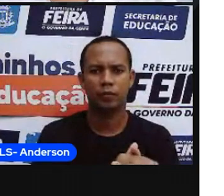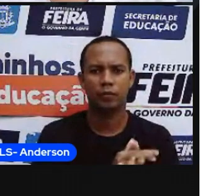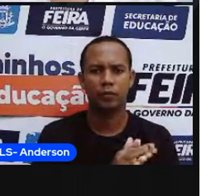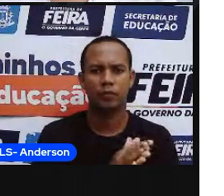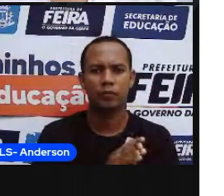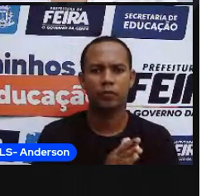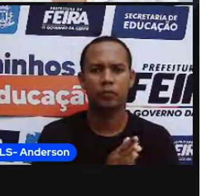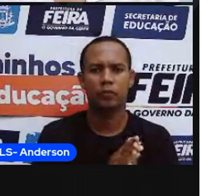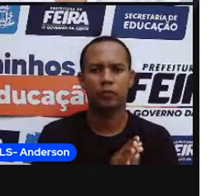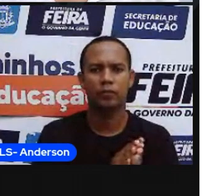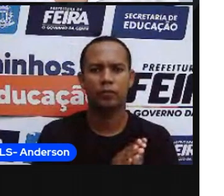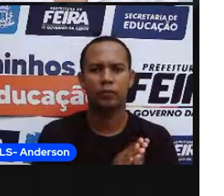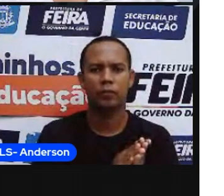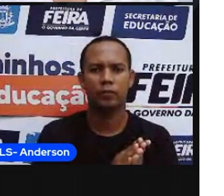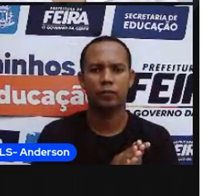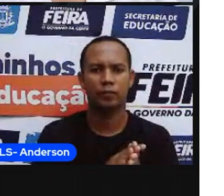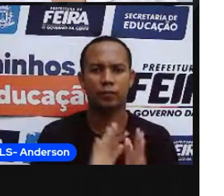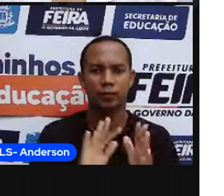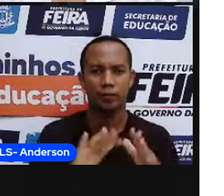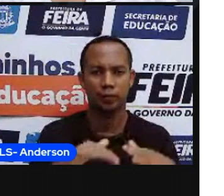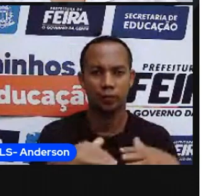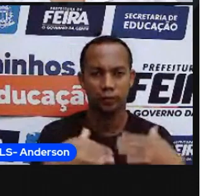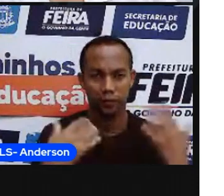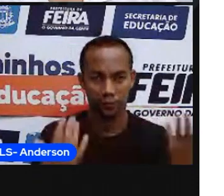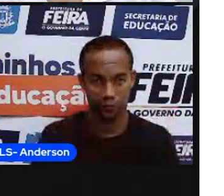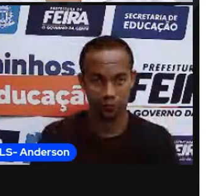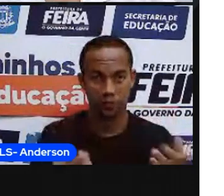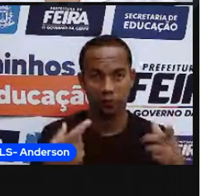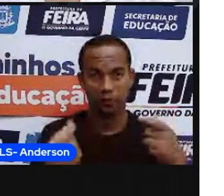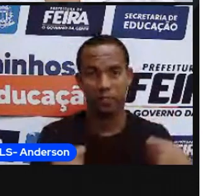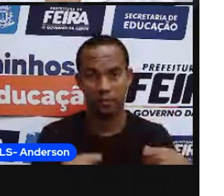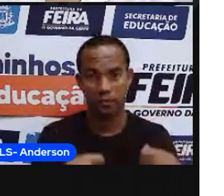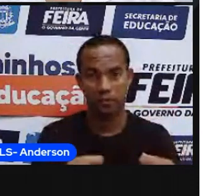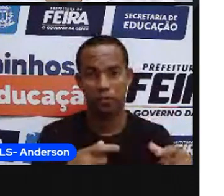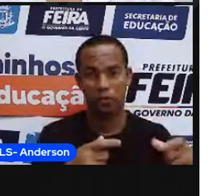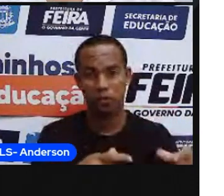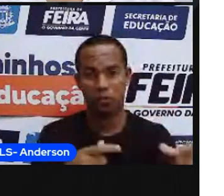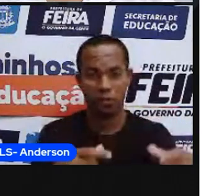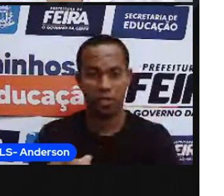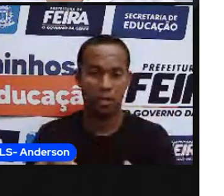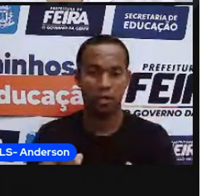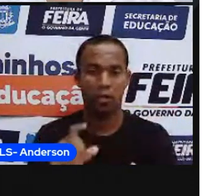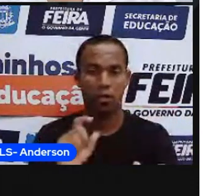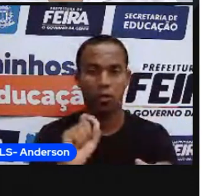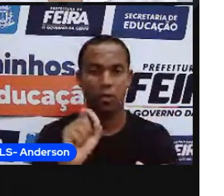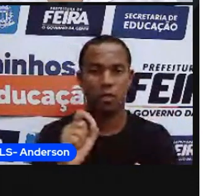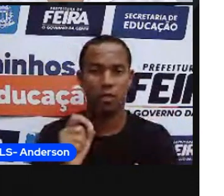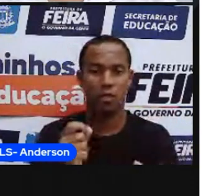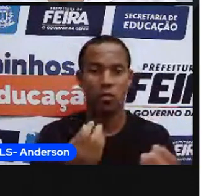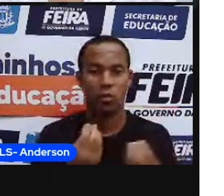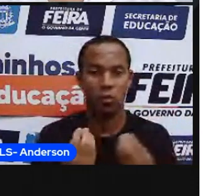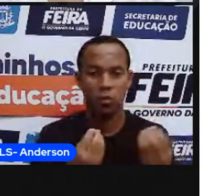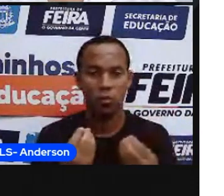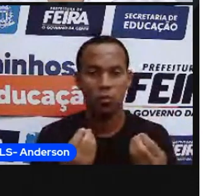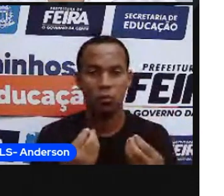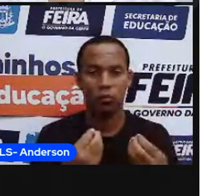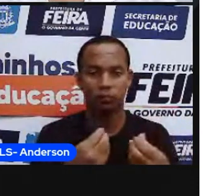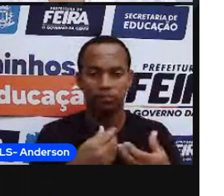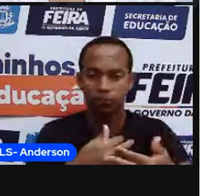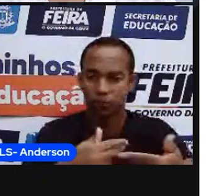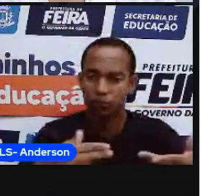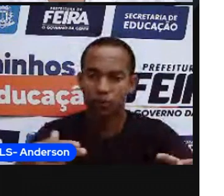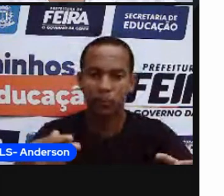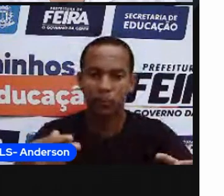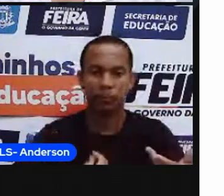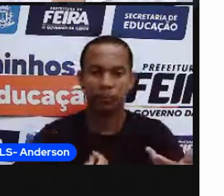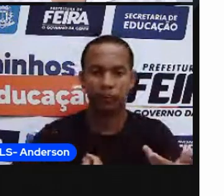Então, vamos lá. Sabem, né, que precisam do ambiente, no caso, os indígenas precisam do ambiente e de seus recursos para viver.